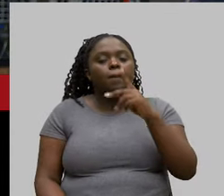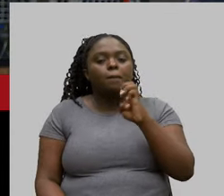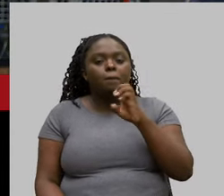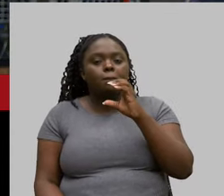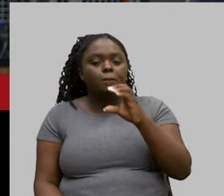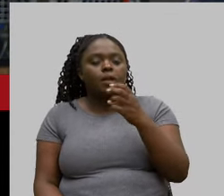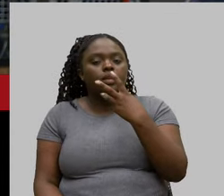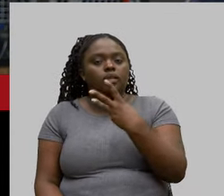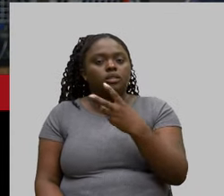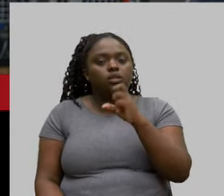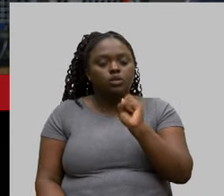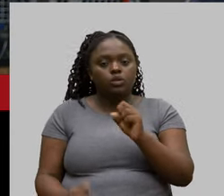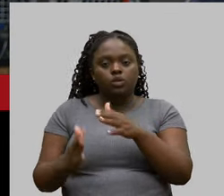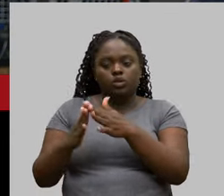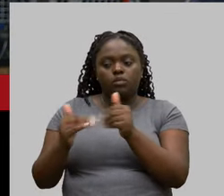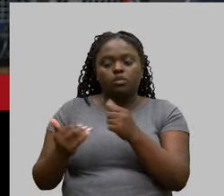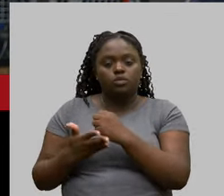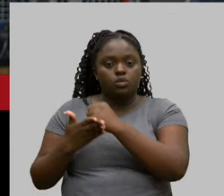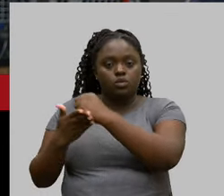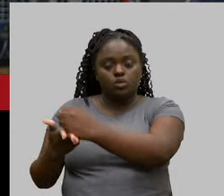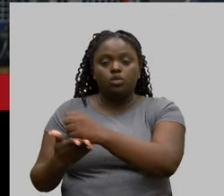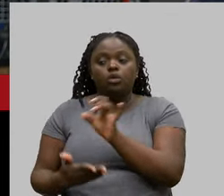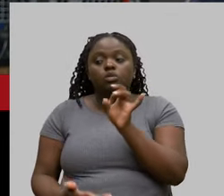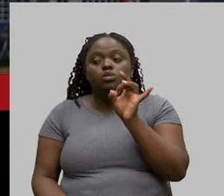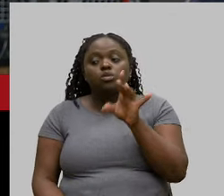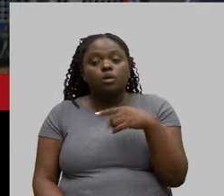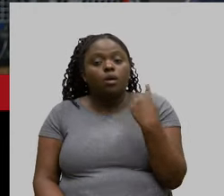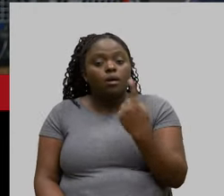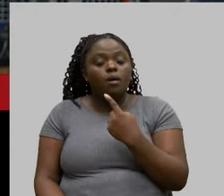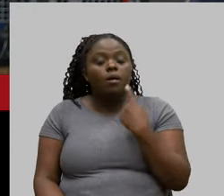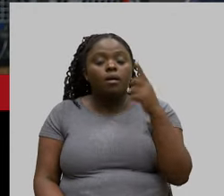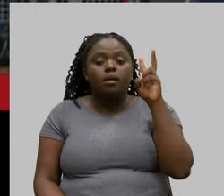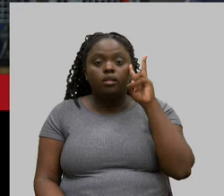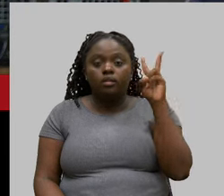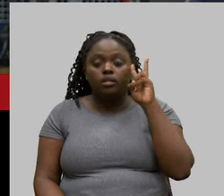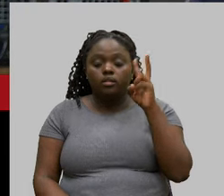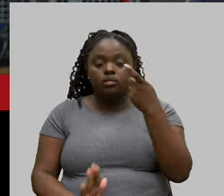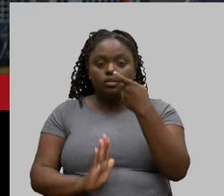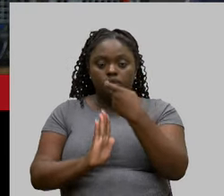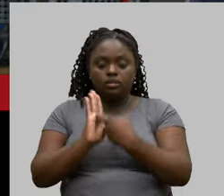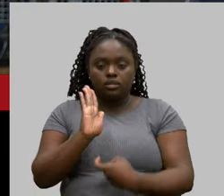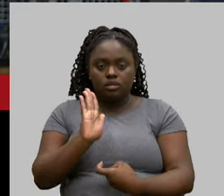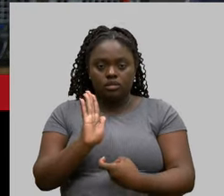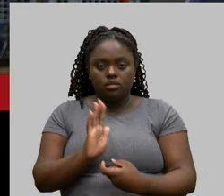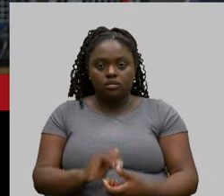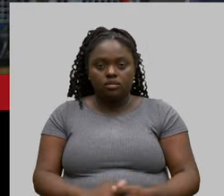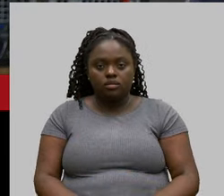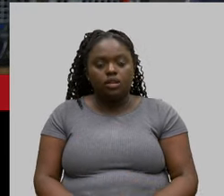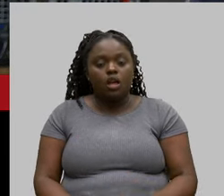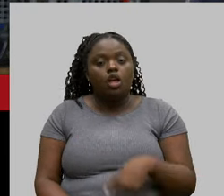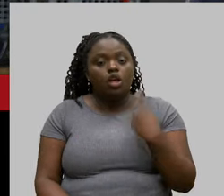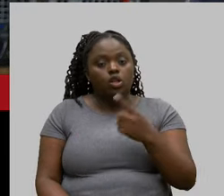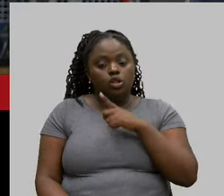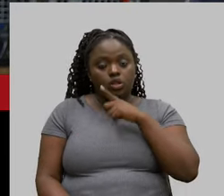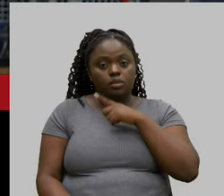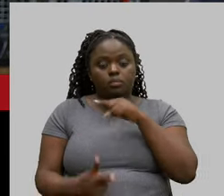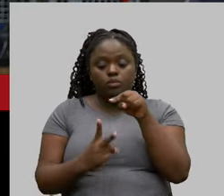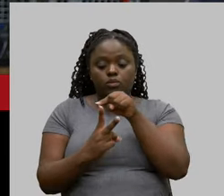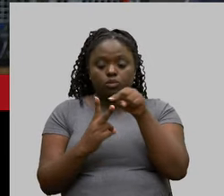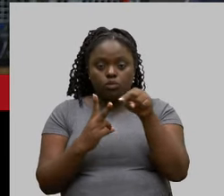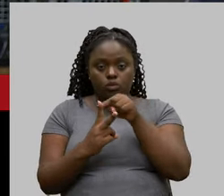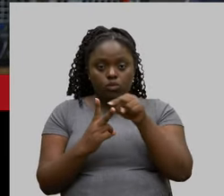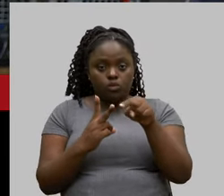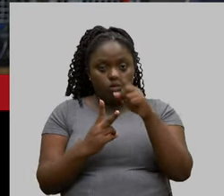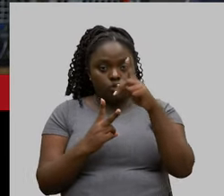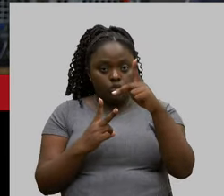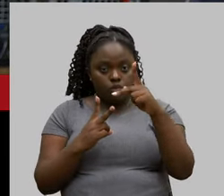a universitário só pra gente lembrar a a o texto dela Nós temos duas pecs tá a